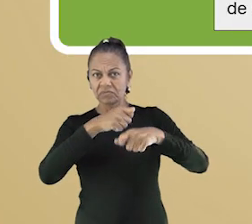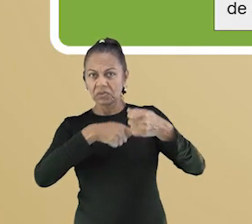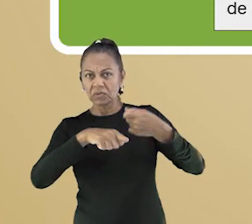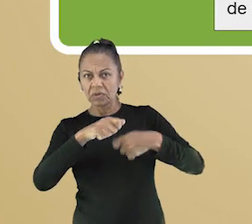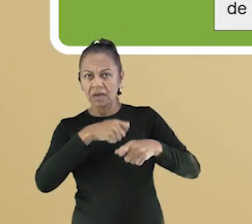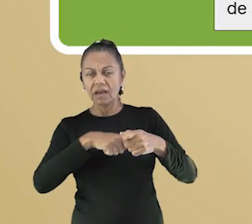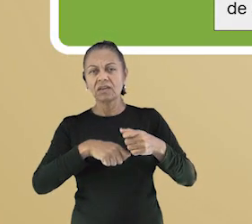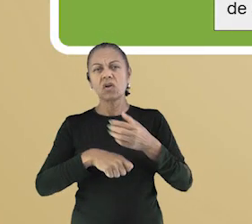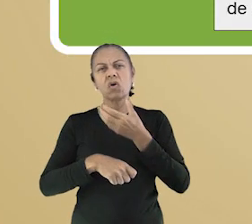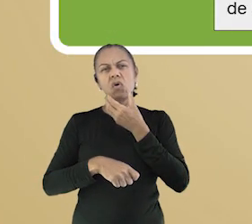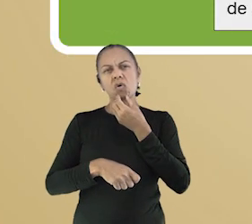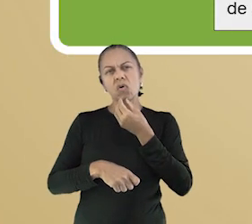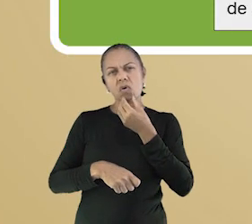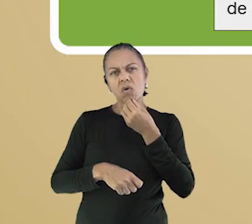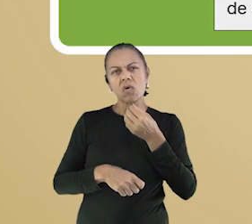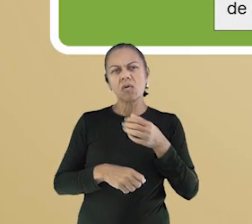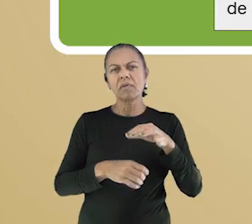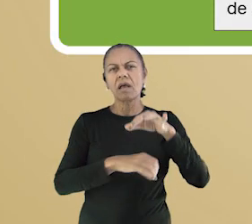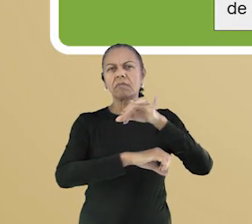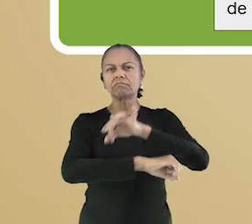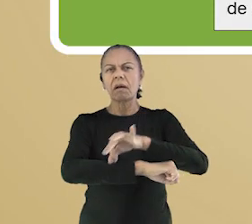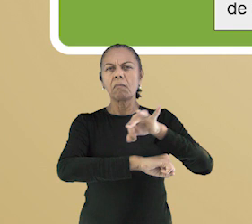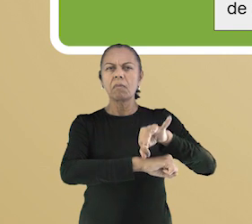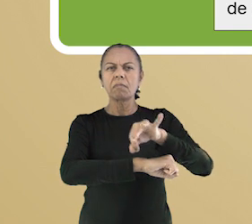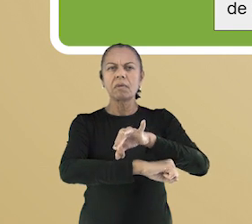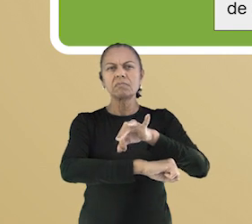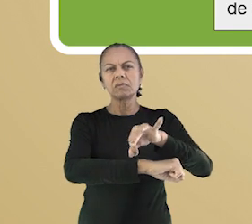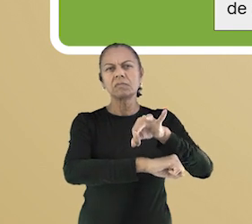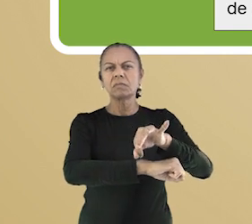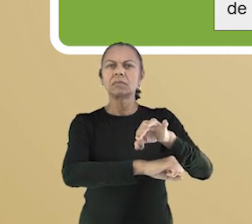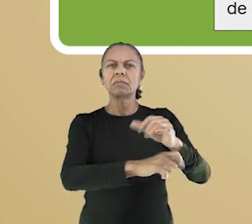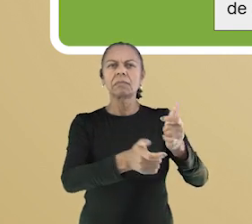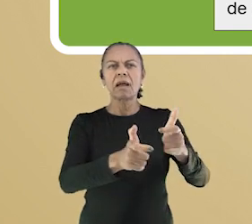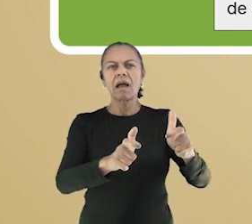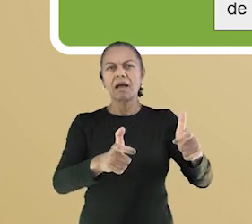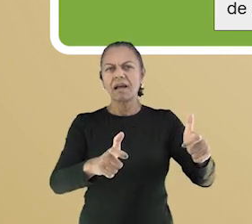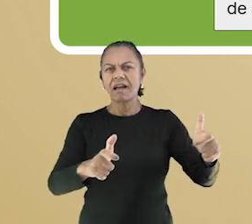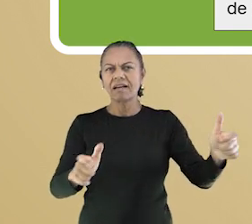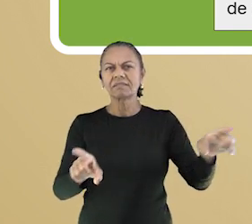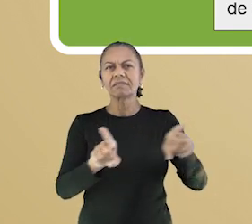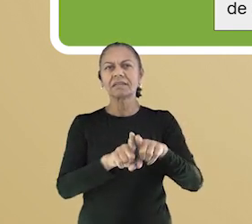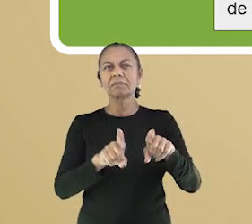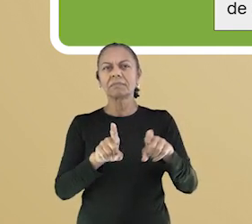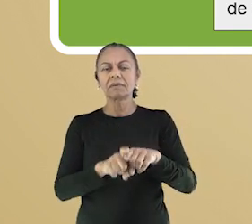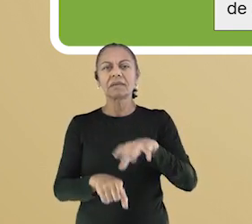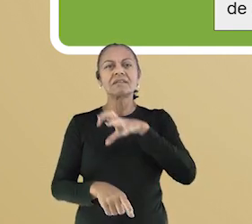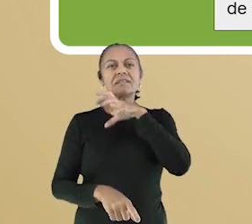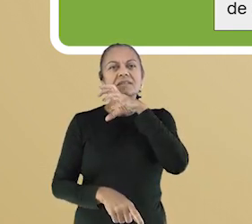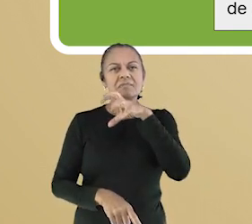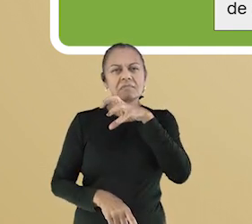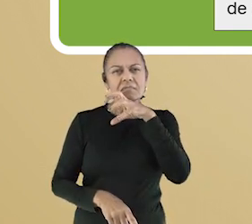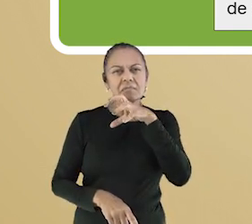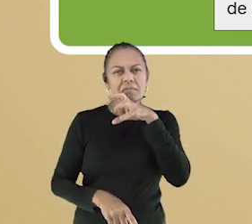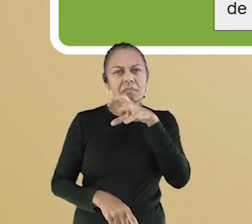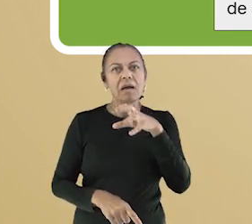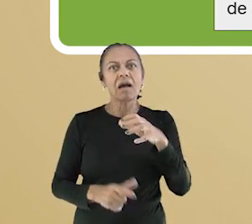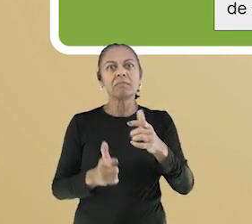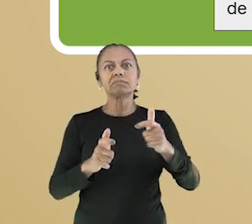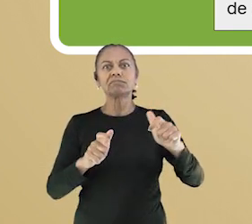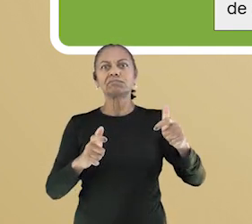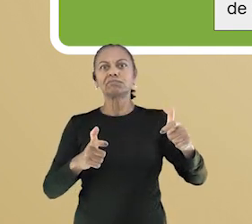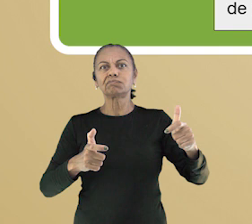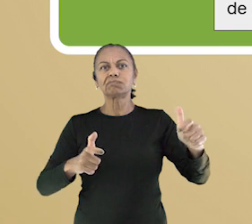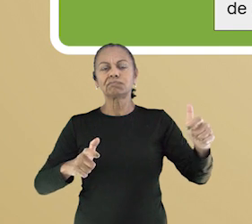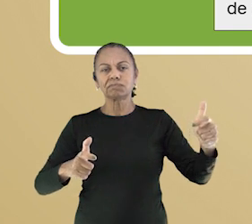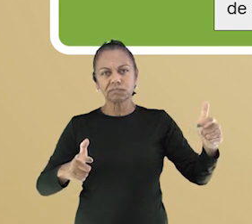zonas destinadas ao cultivo e também áreas destinadas à criação de animais representam o que chamamos